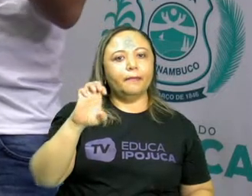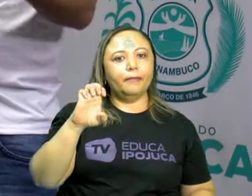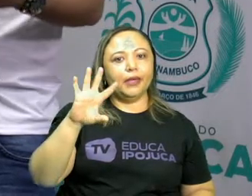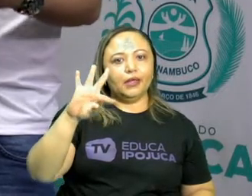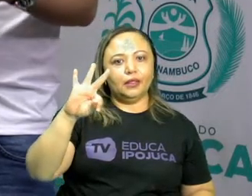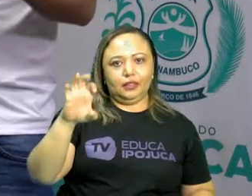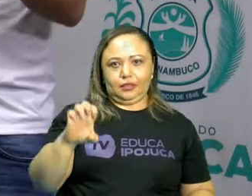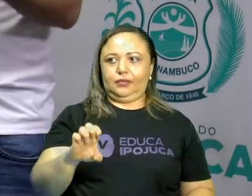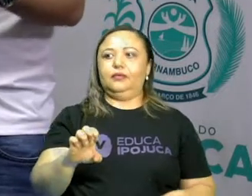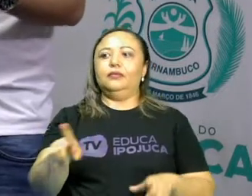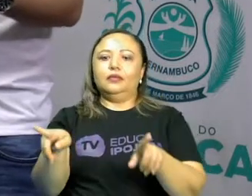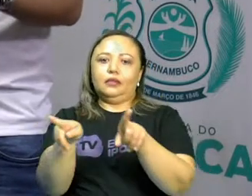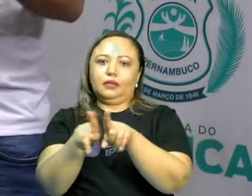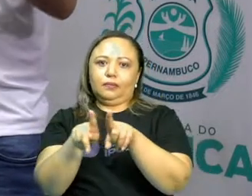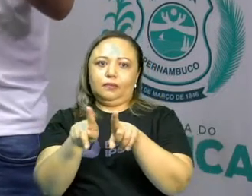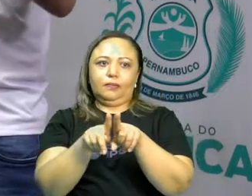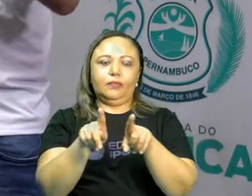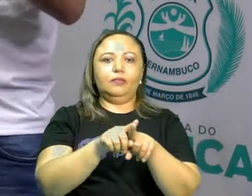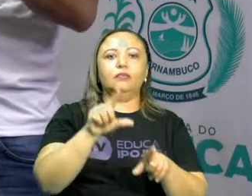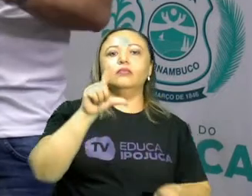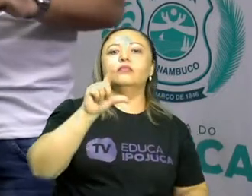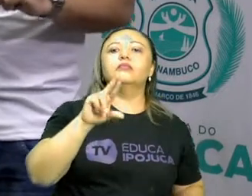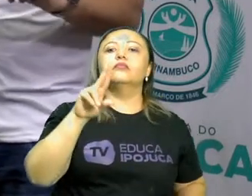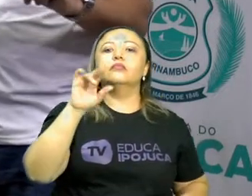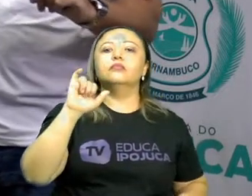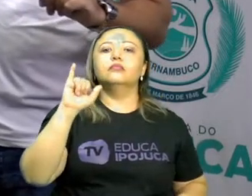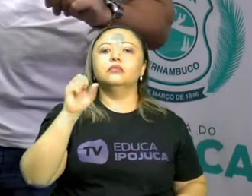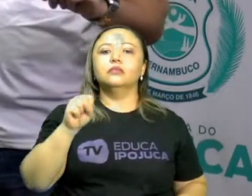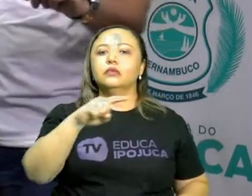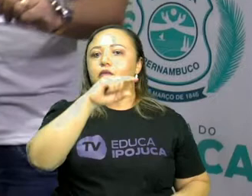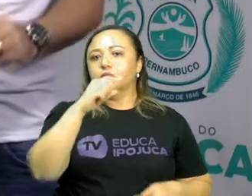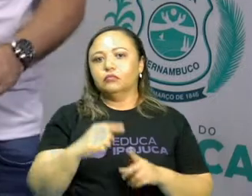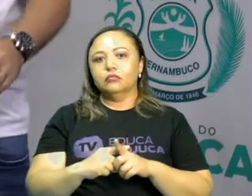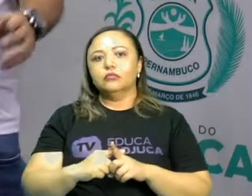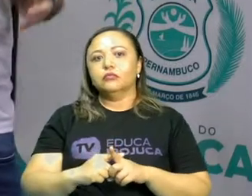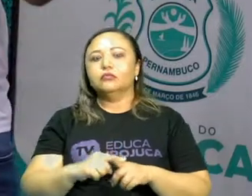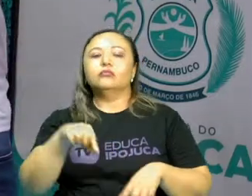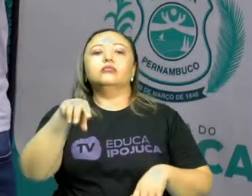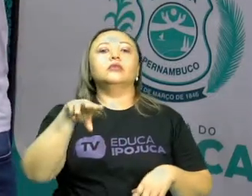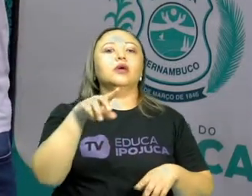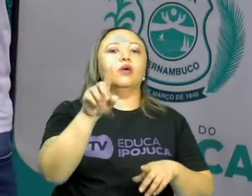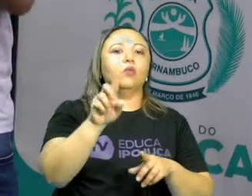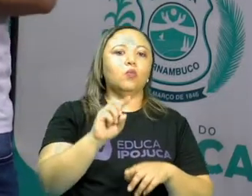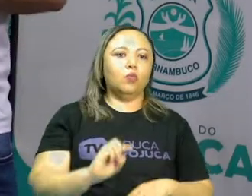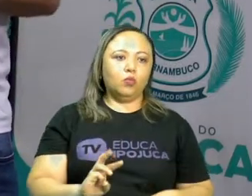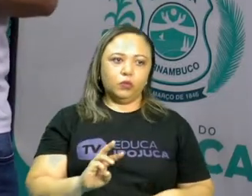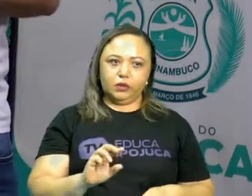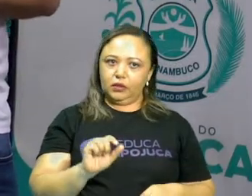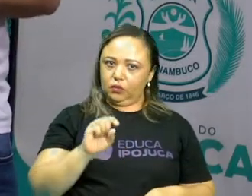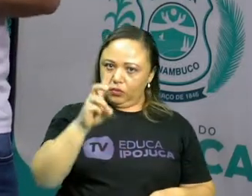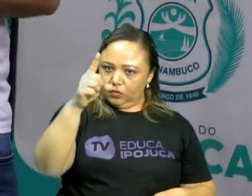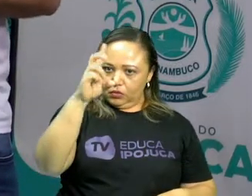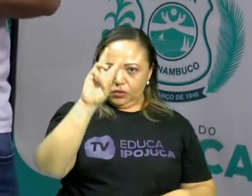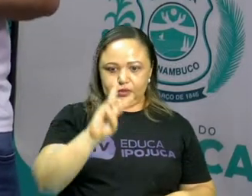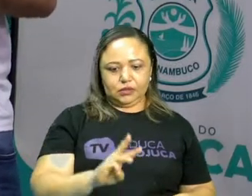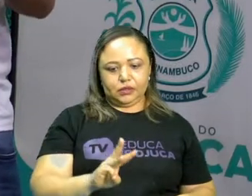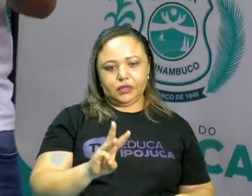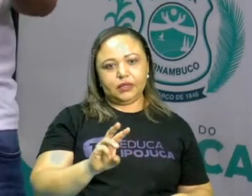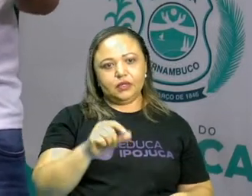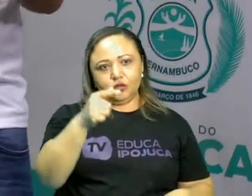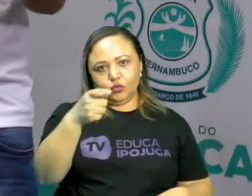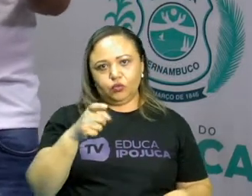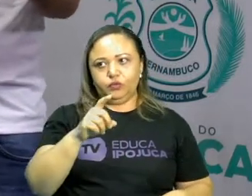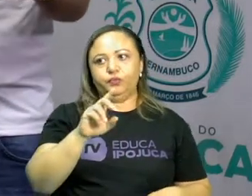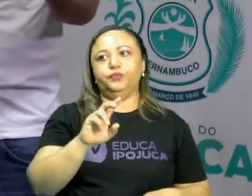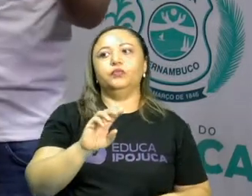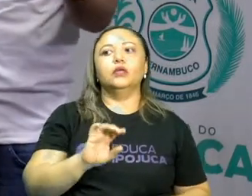Luís XIV da França, tá? Então, todos esses são exemplos de monarcas absolutistas, certo? Vamos